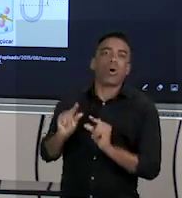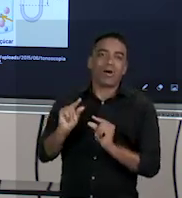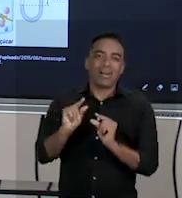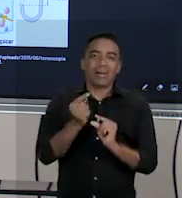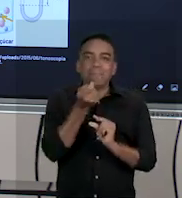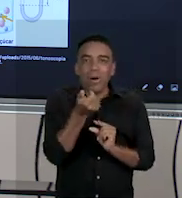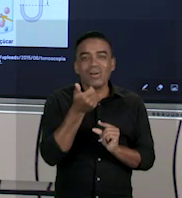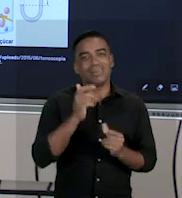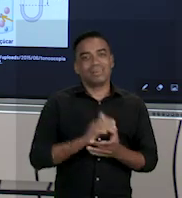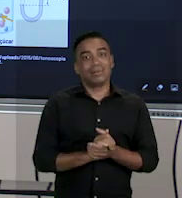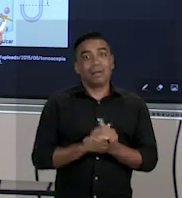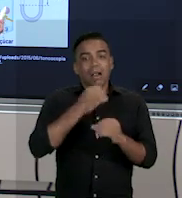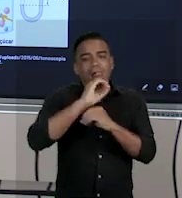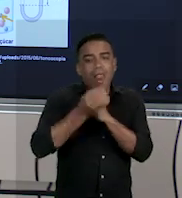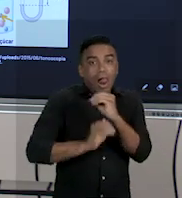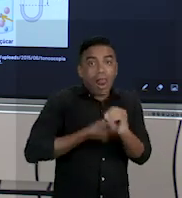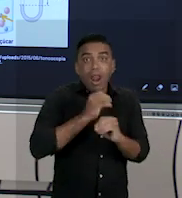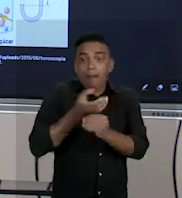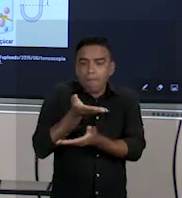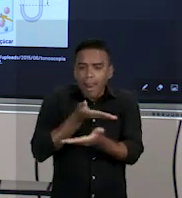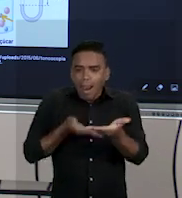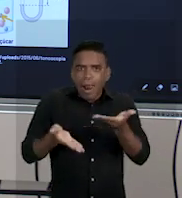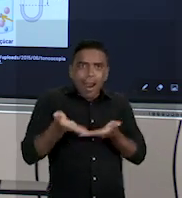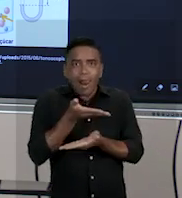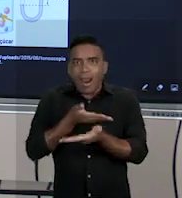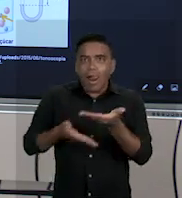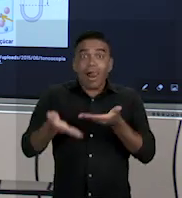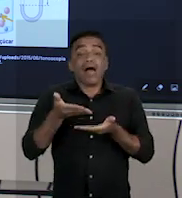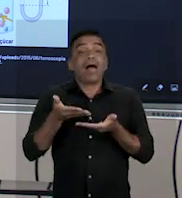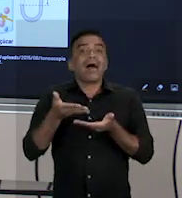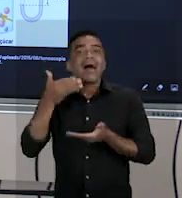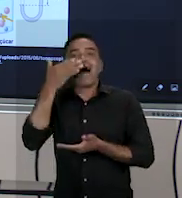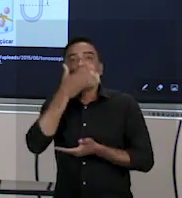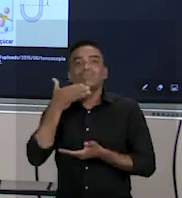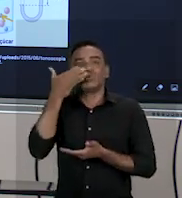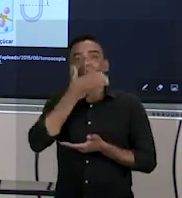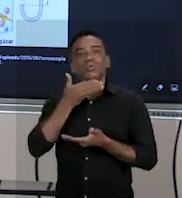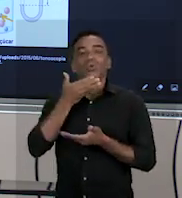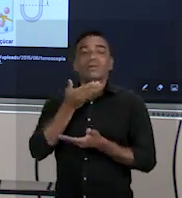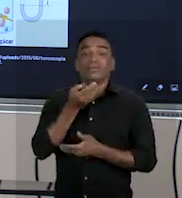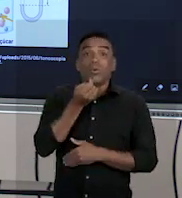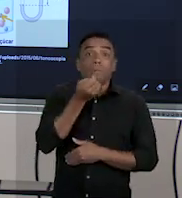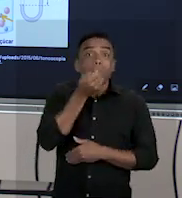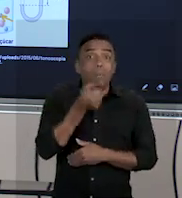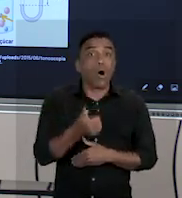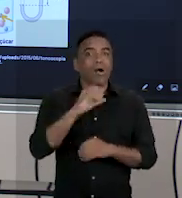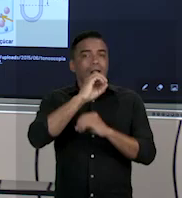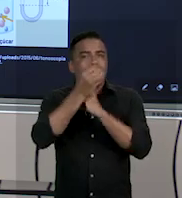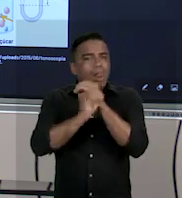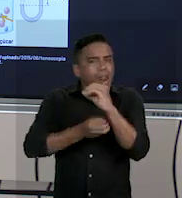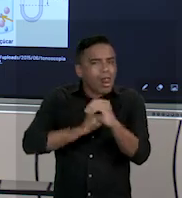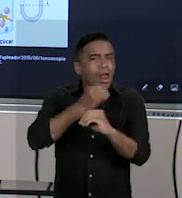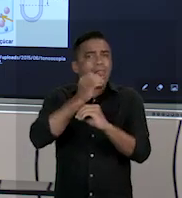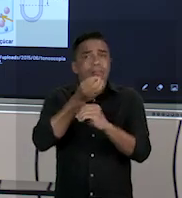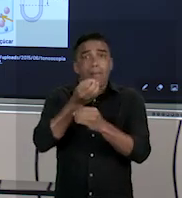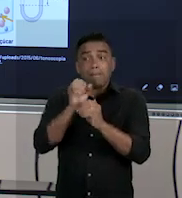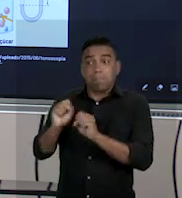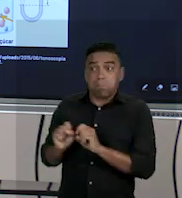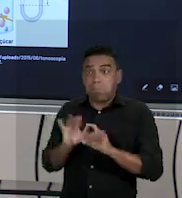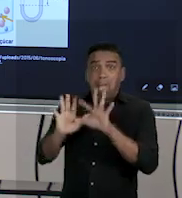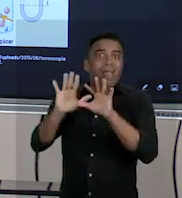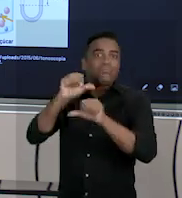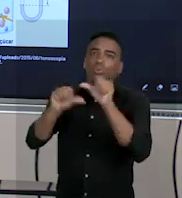as moléculas agora estão interagindo com o açúcar. Eu tenho menos moléculas disponíveis para passar para o